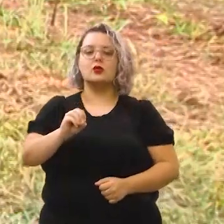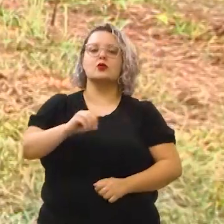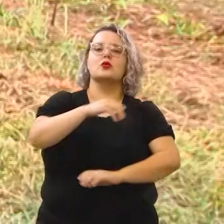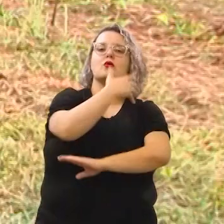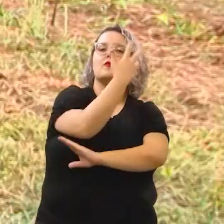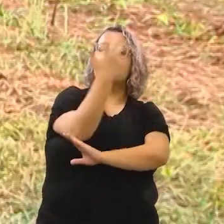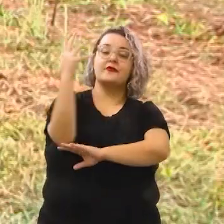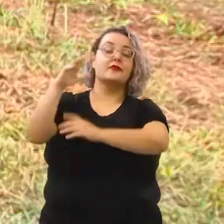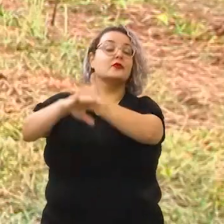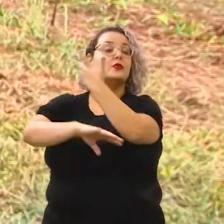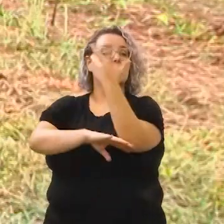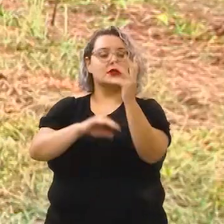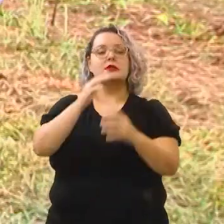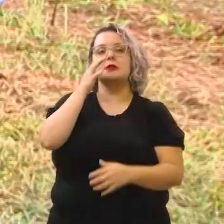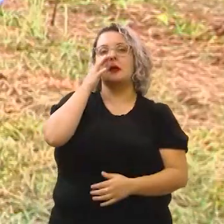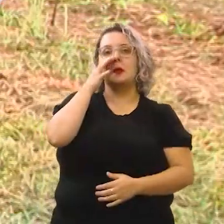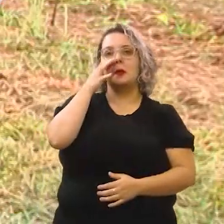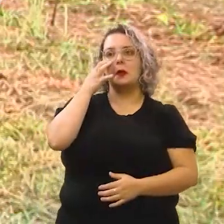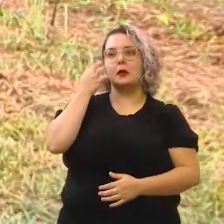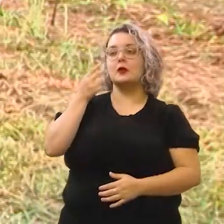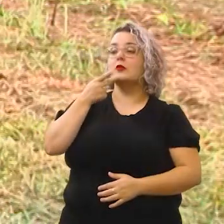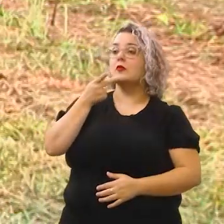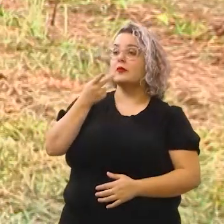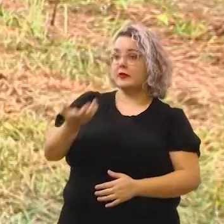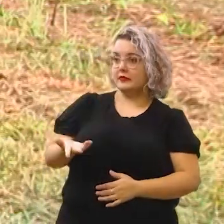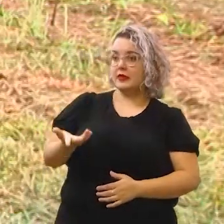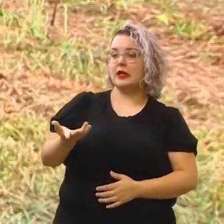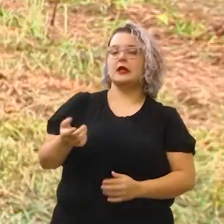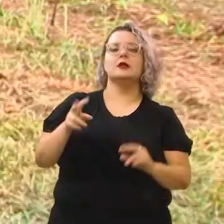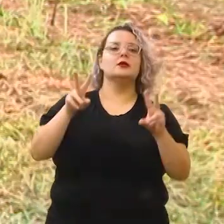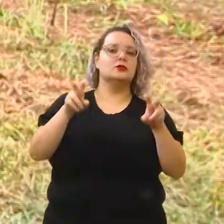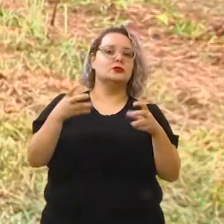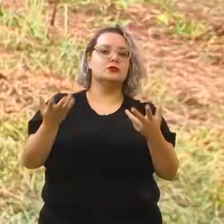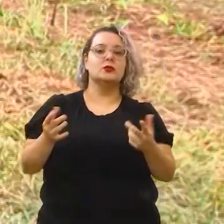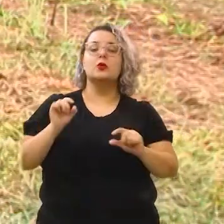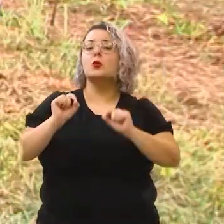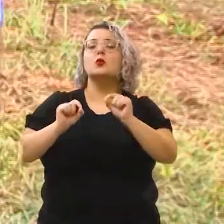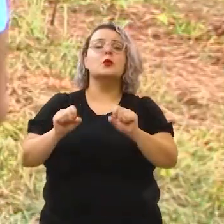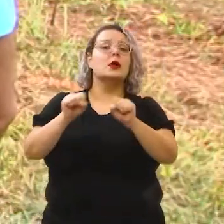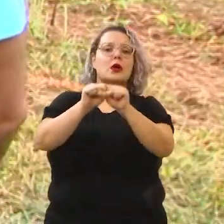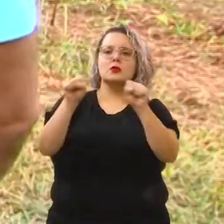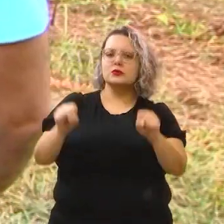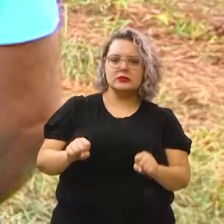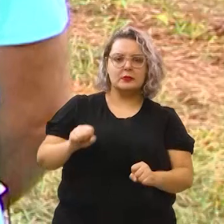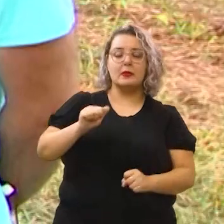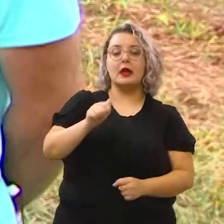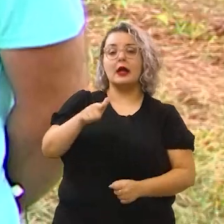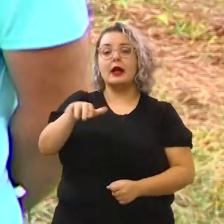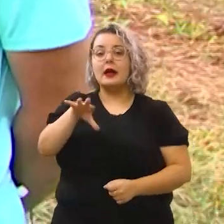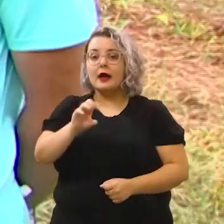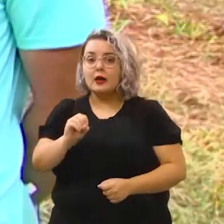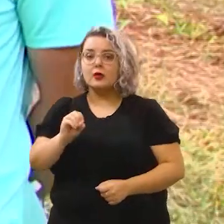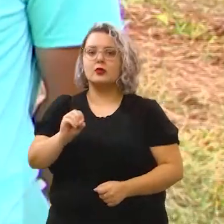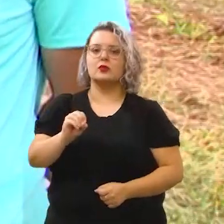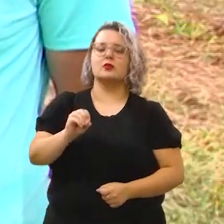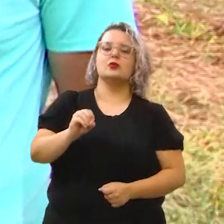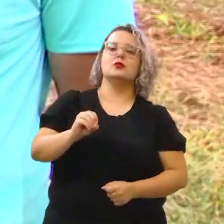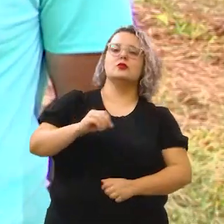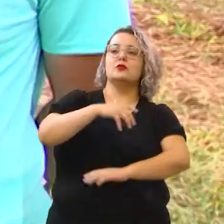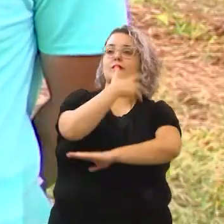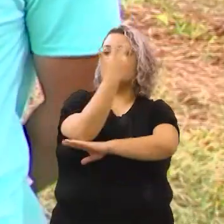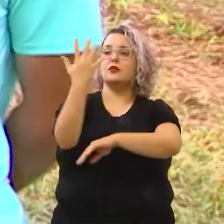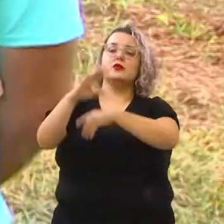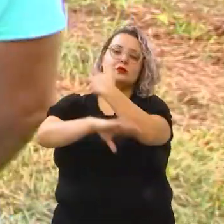Então, a gente vai falar um pouco aqui sobre a questão, o que é um sistema agroflorestal, que é a sigla de um SAF,